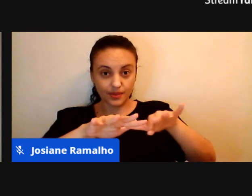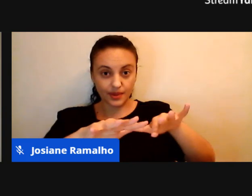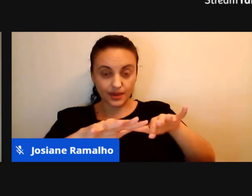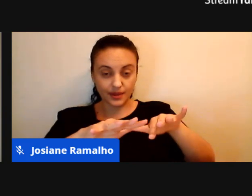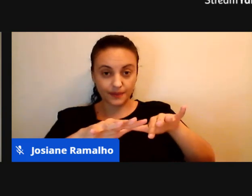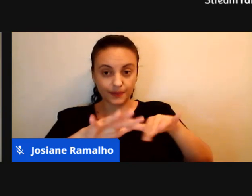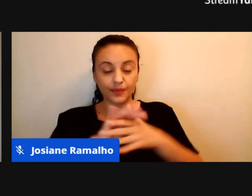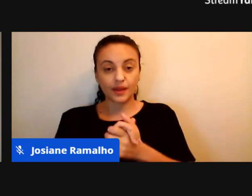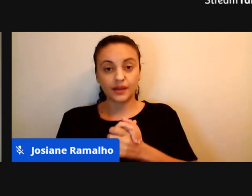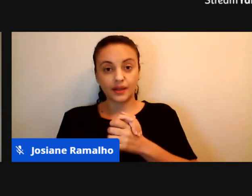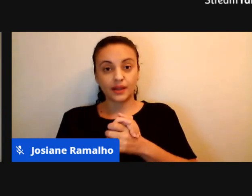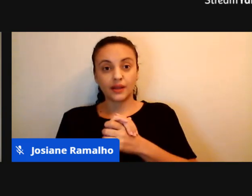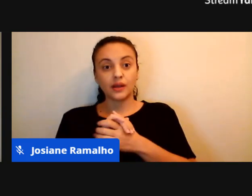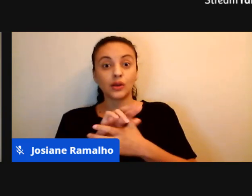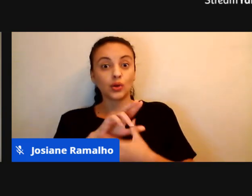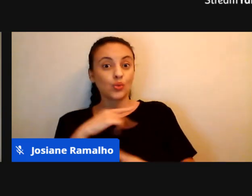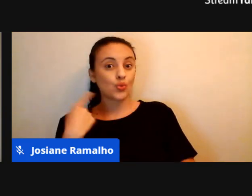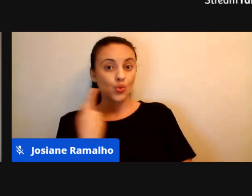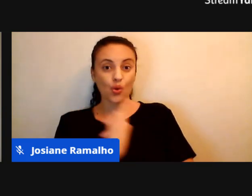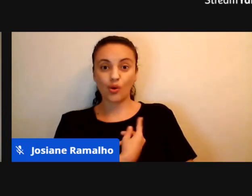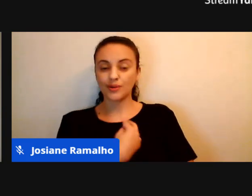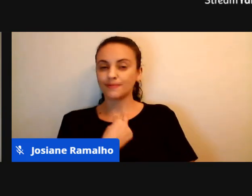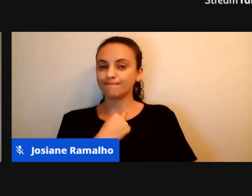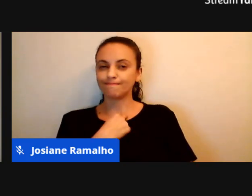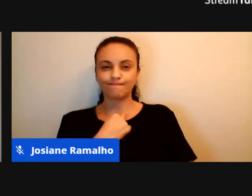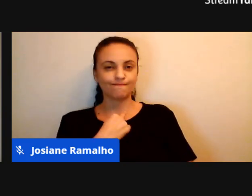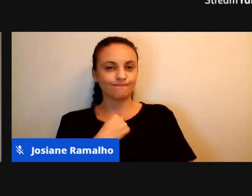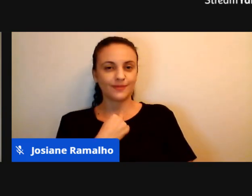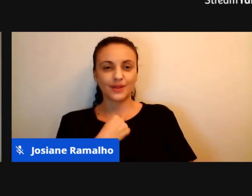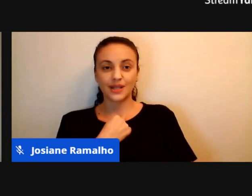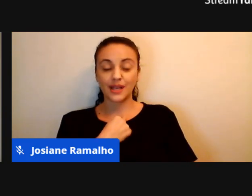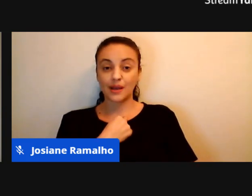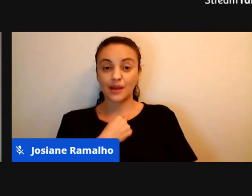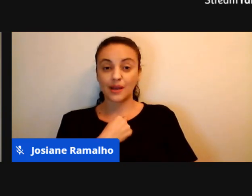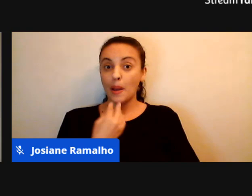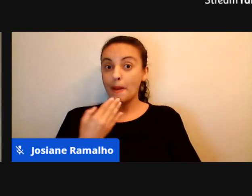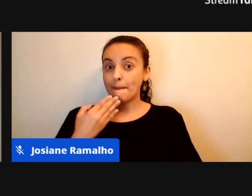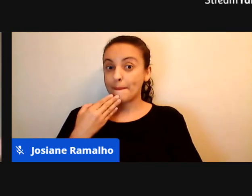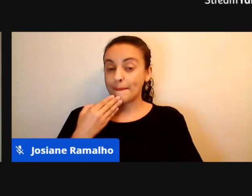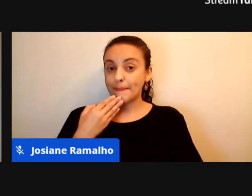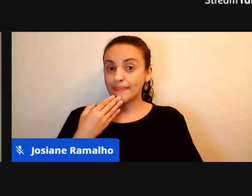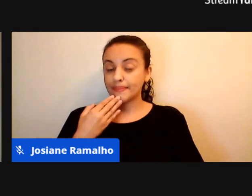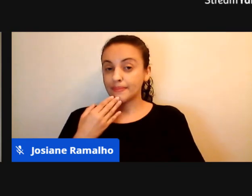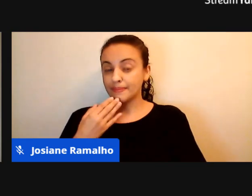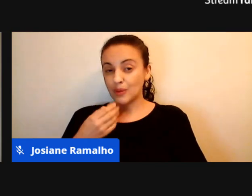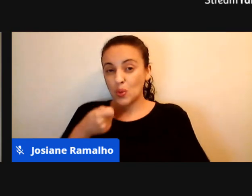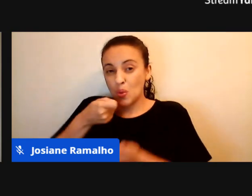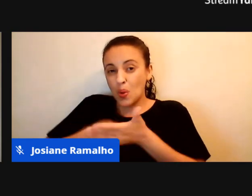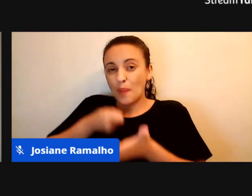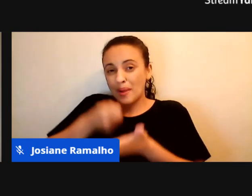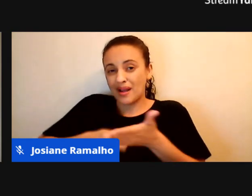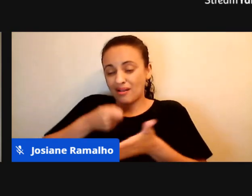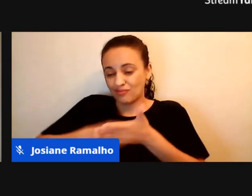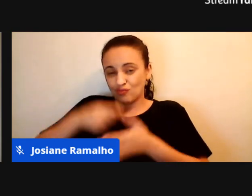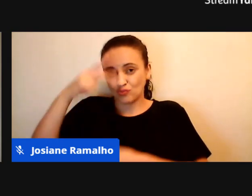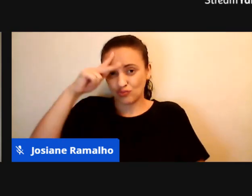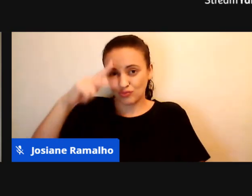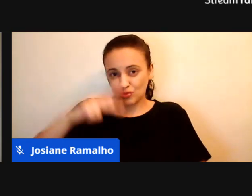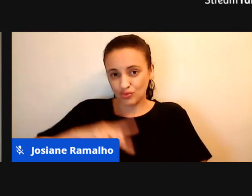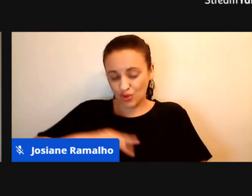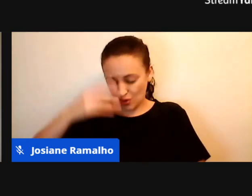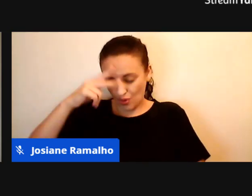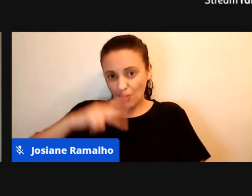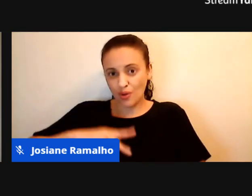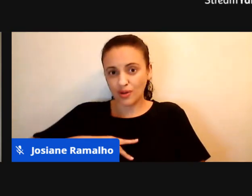que nós não podemos, né, exigir, né, de nós mesmos, né. Eu